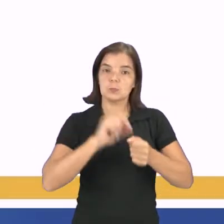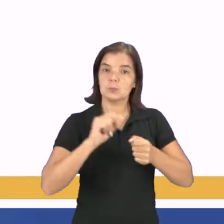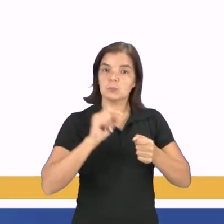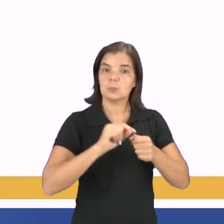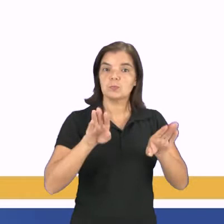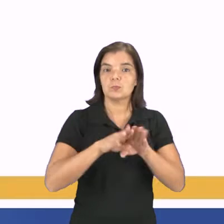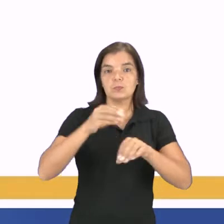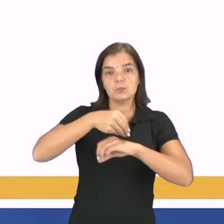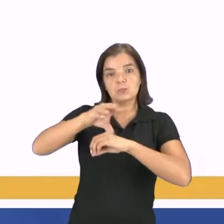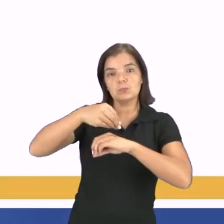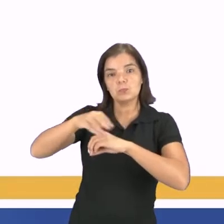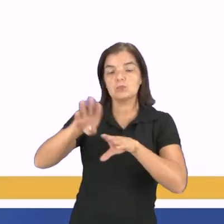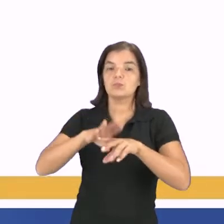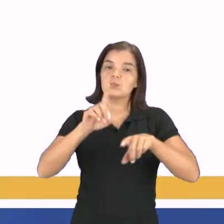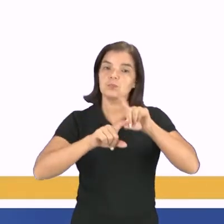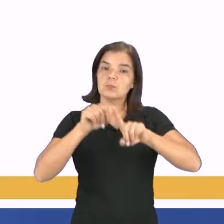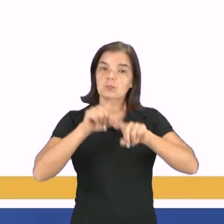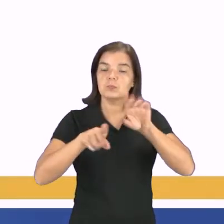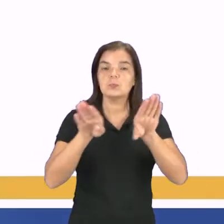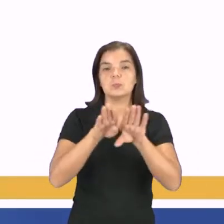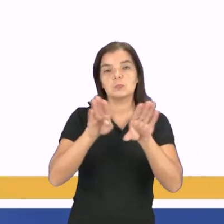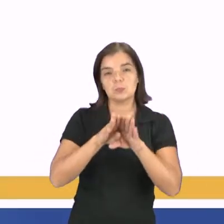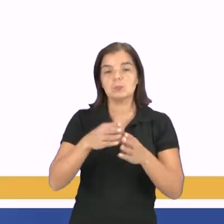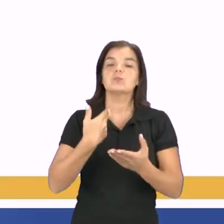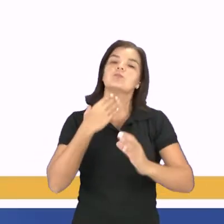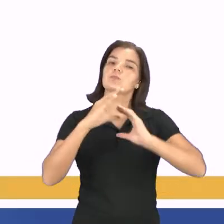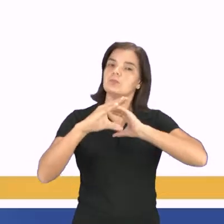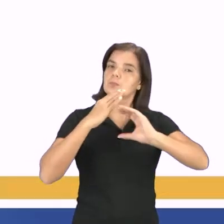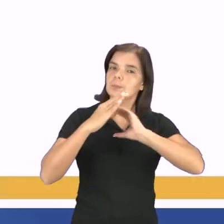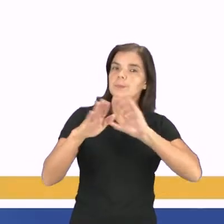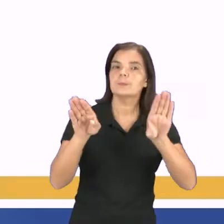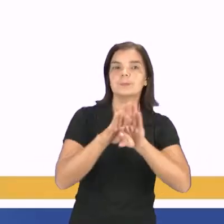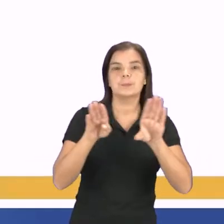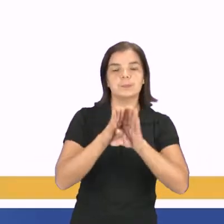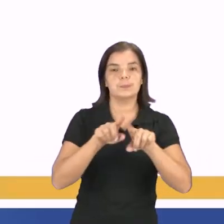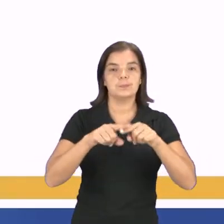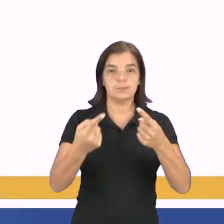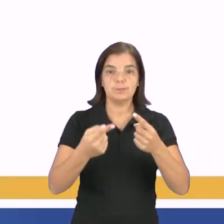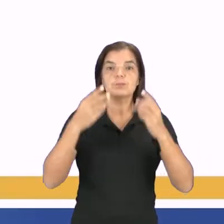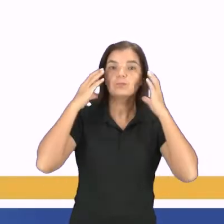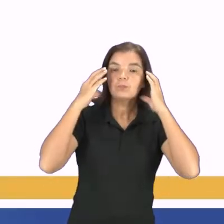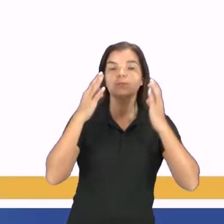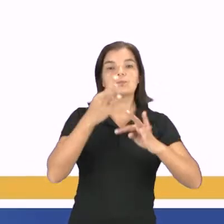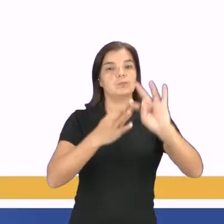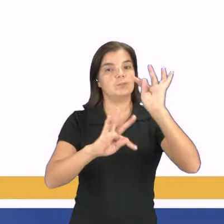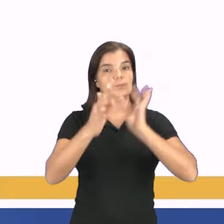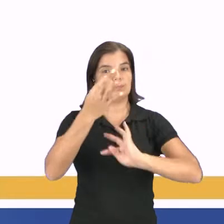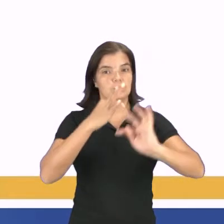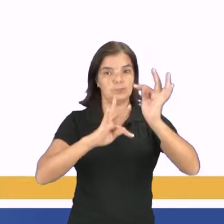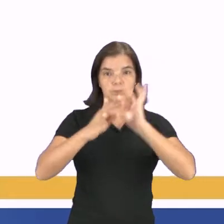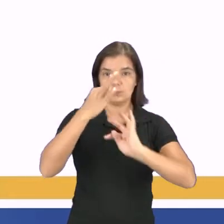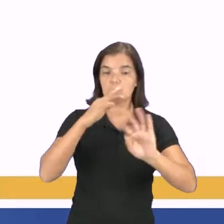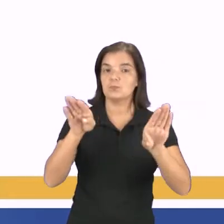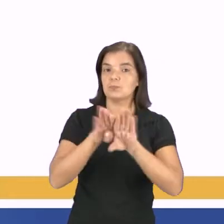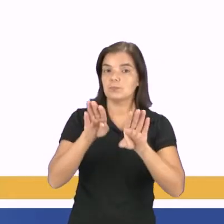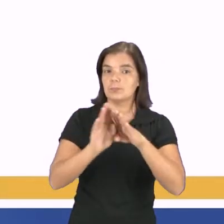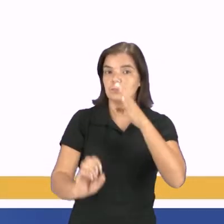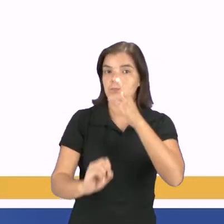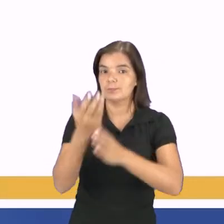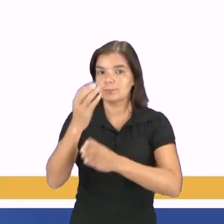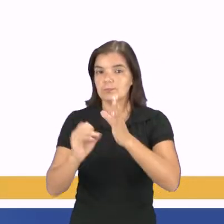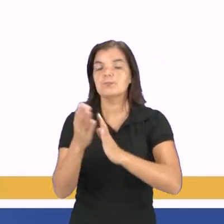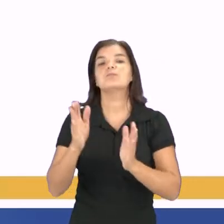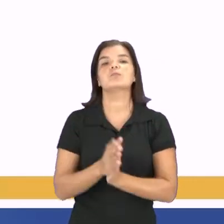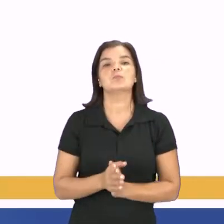e distribuidores de equipamentos, como instrumentos musicais, aparelhos de gravação e tecnologia de reprodução,